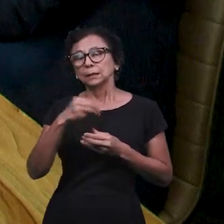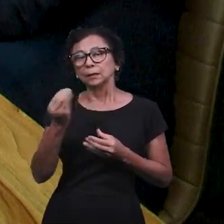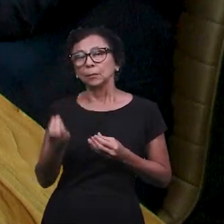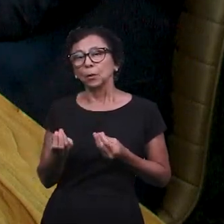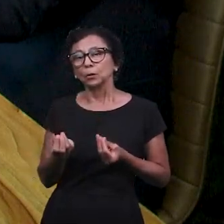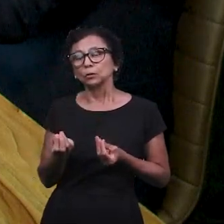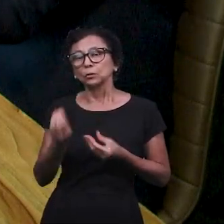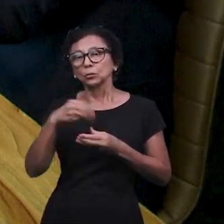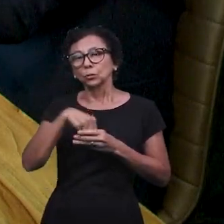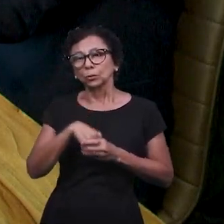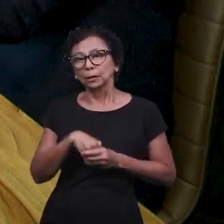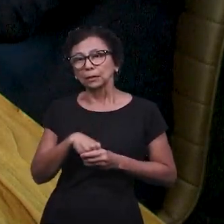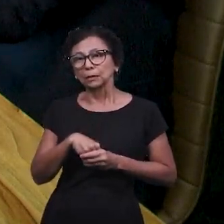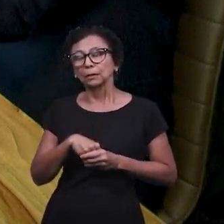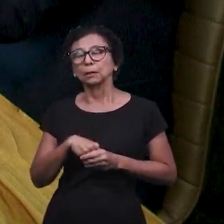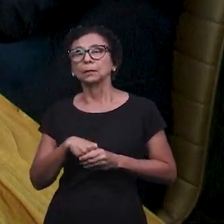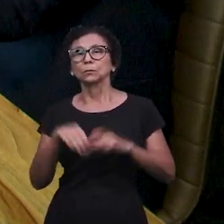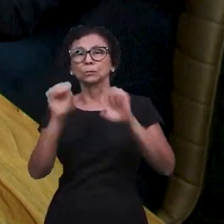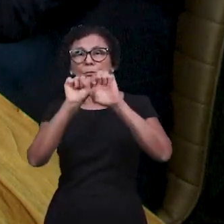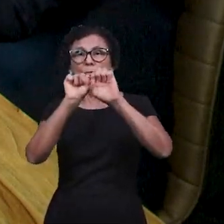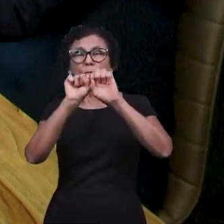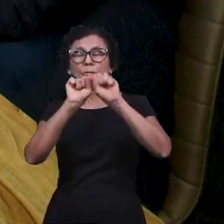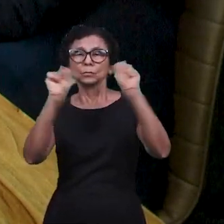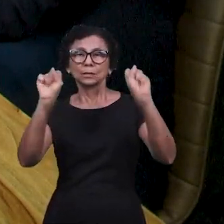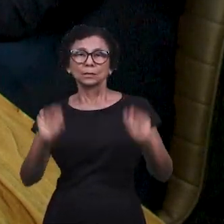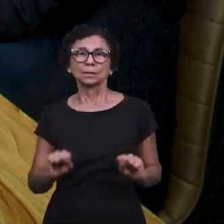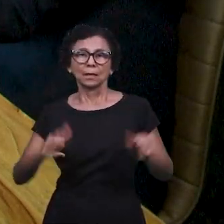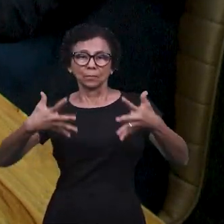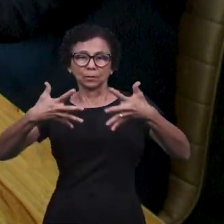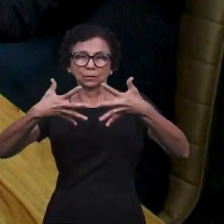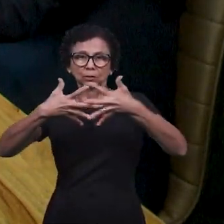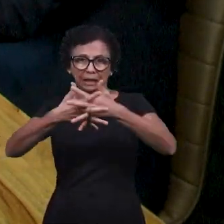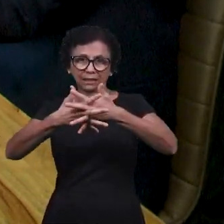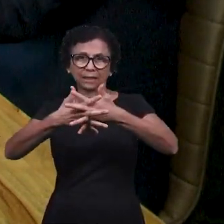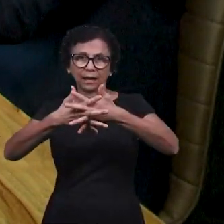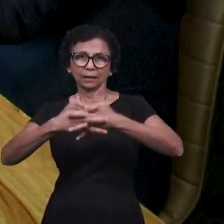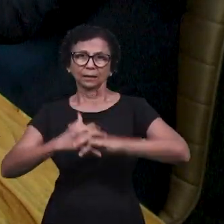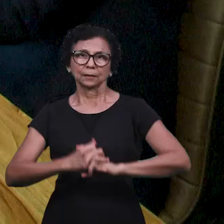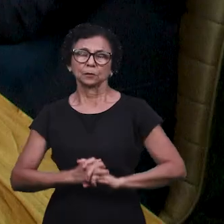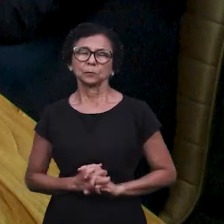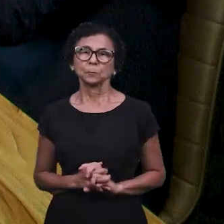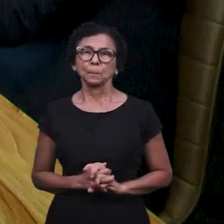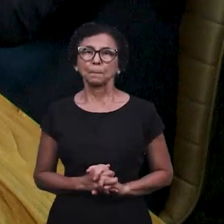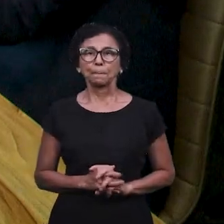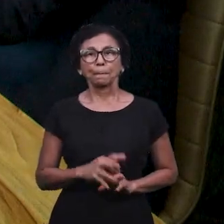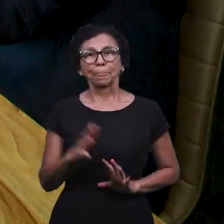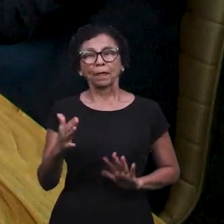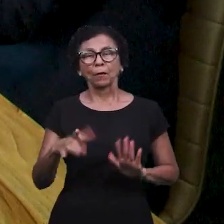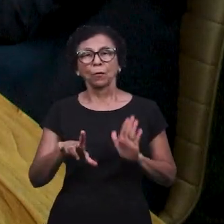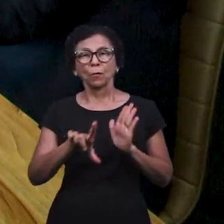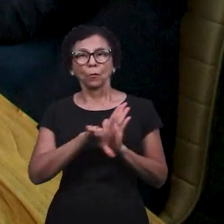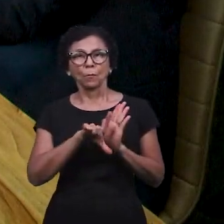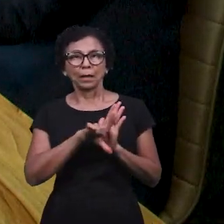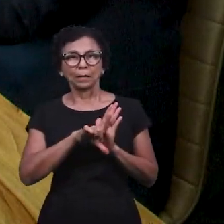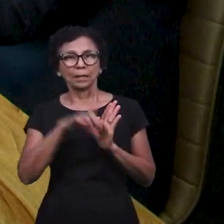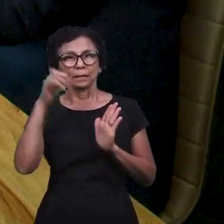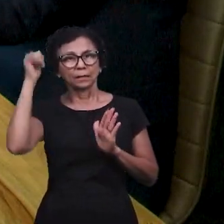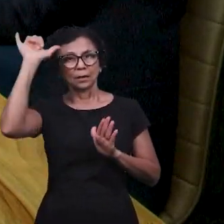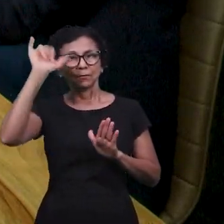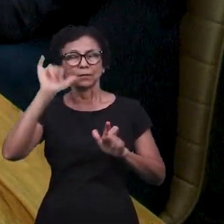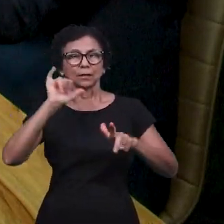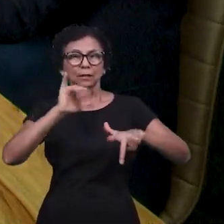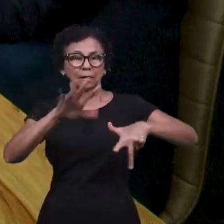compliance? A gente tem além da lei anticorrupção, que é a chamada lei anticorrupção empresarial, nós temos